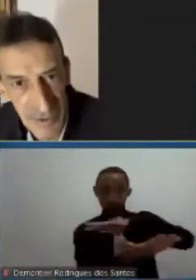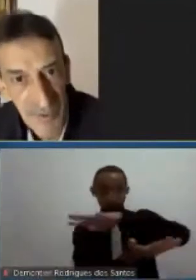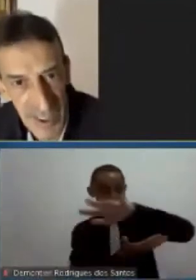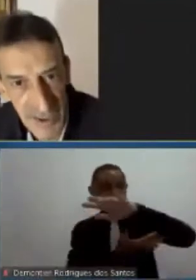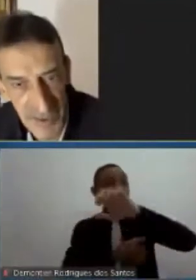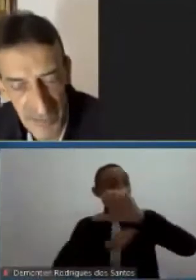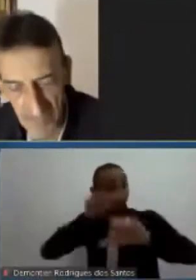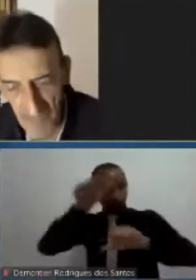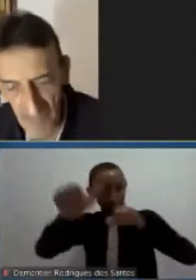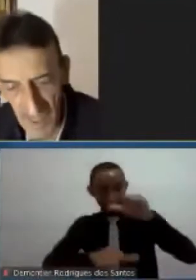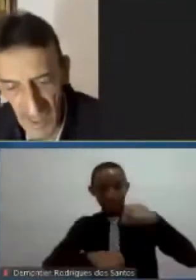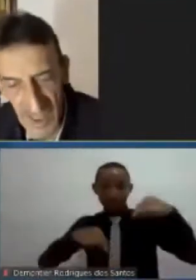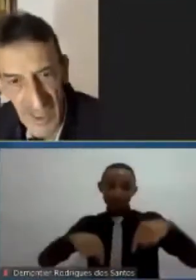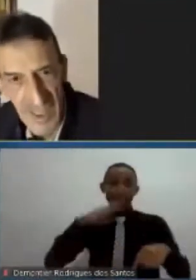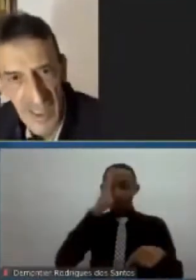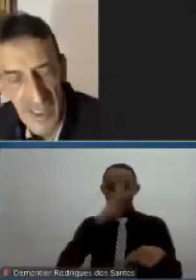sendo diferente.